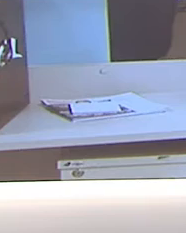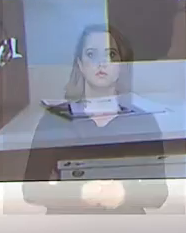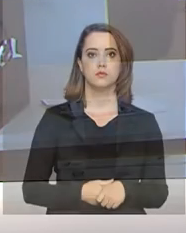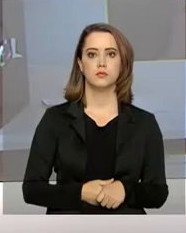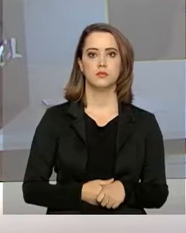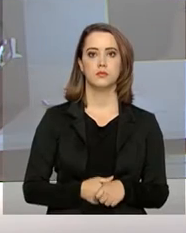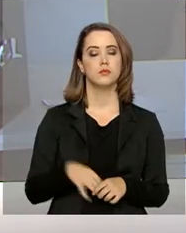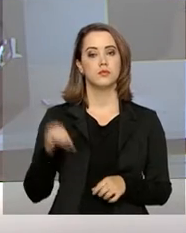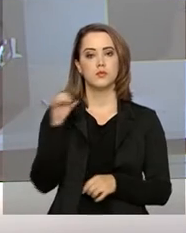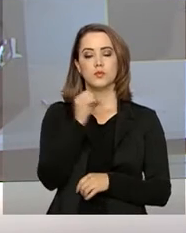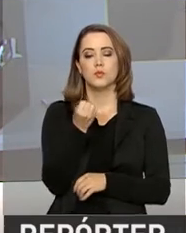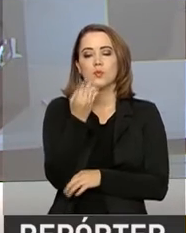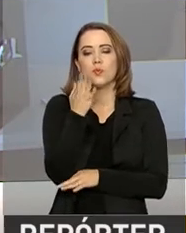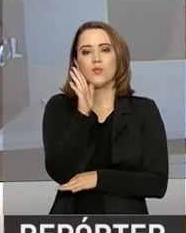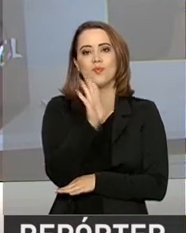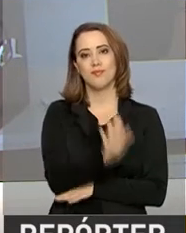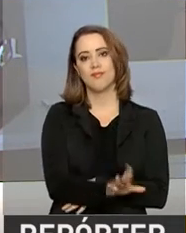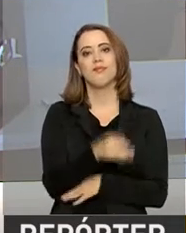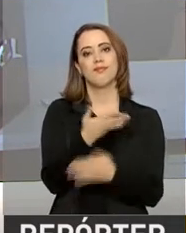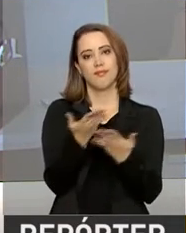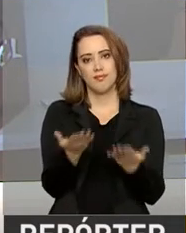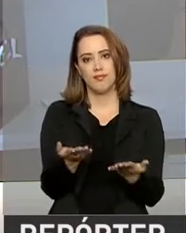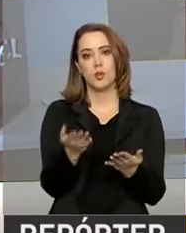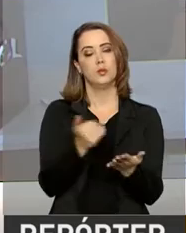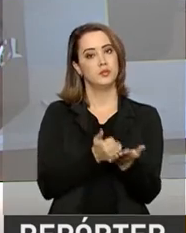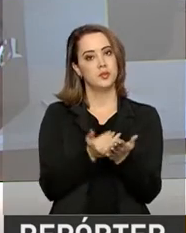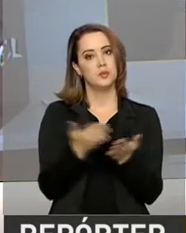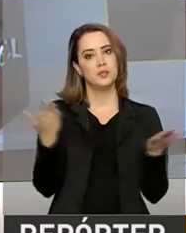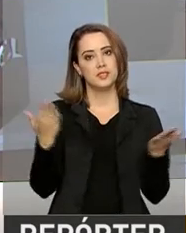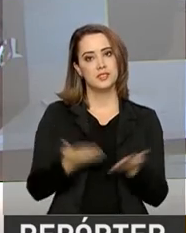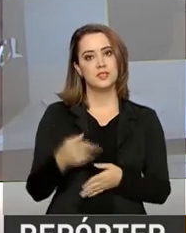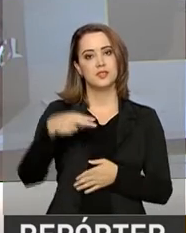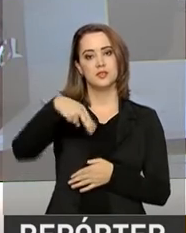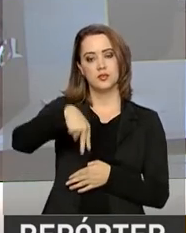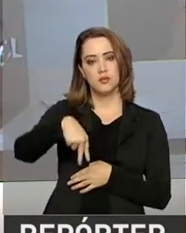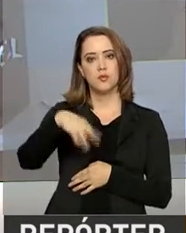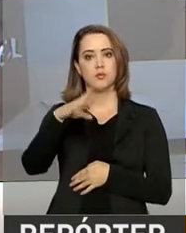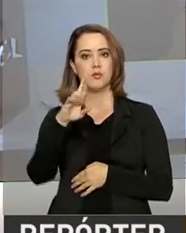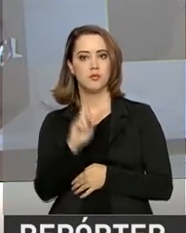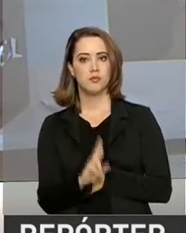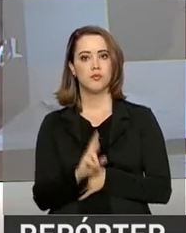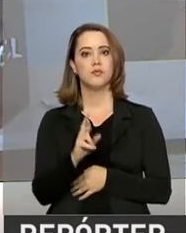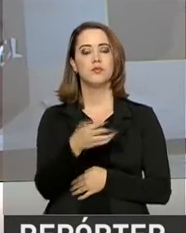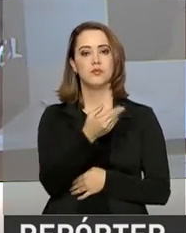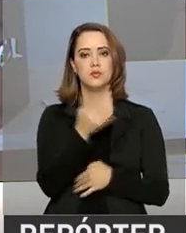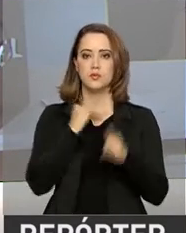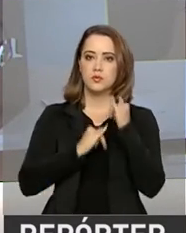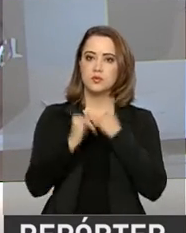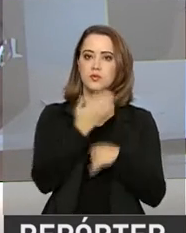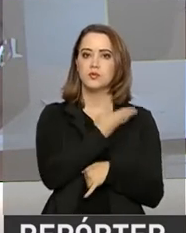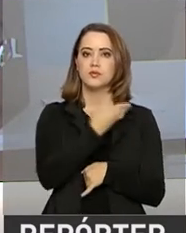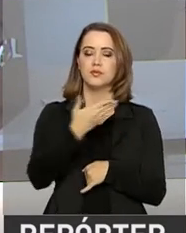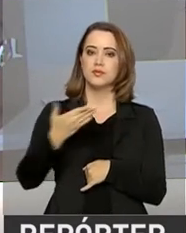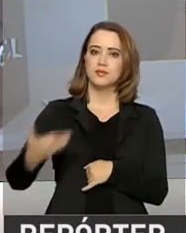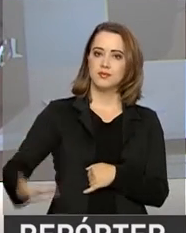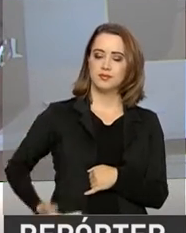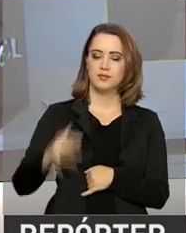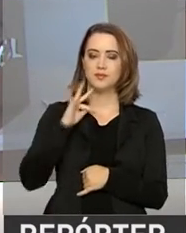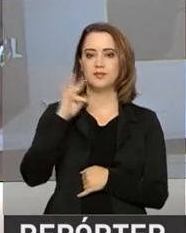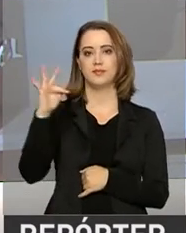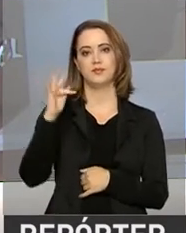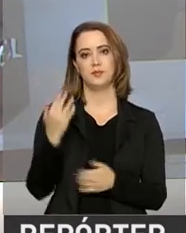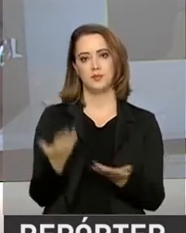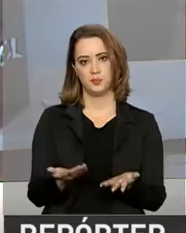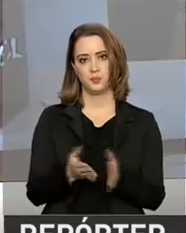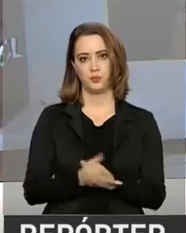olá uma ótima tarde pra você começa agora mais uma edição do repórter nbr trazendo pra você as notícias do